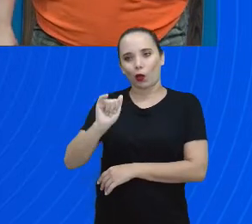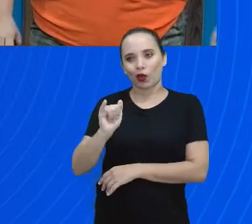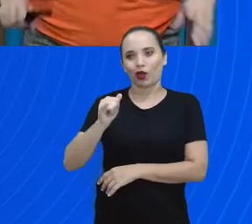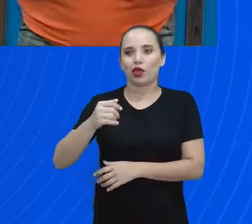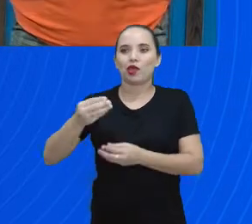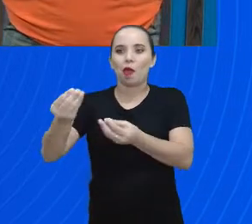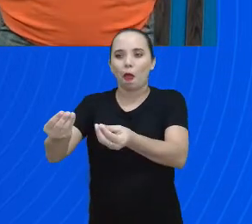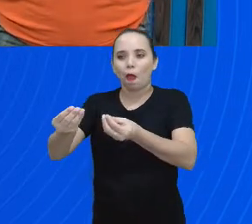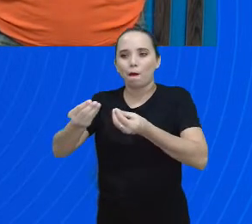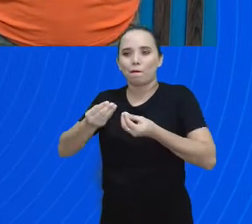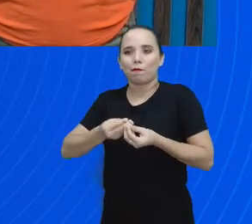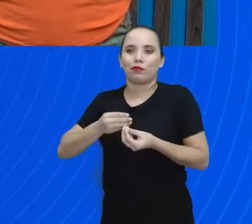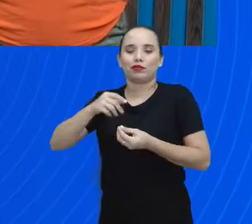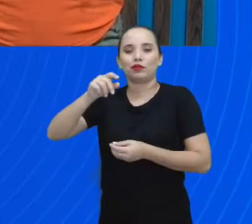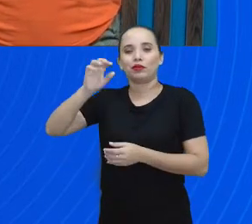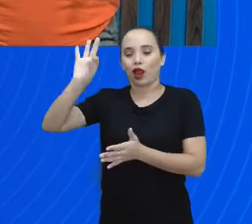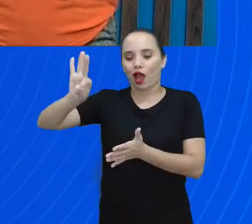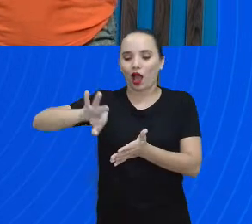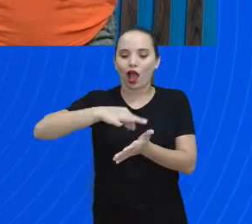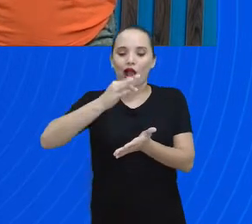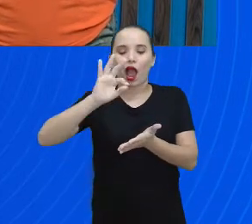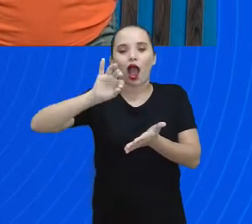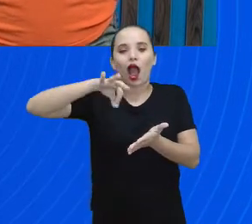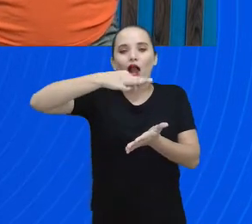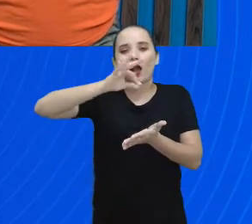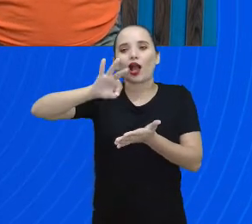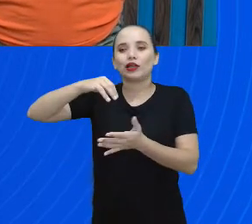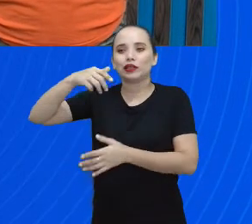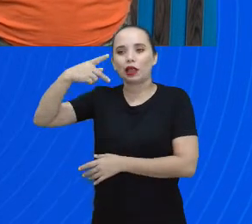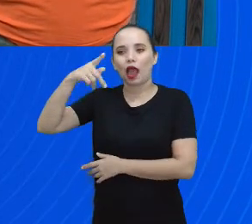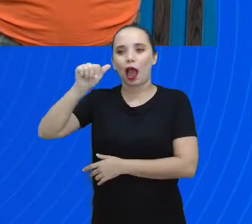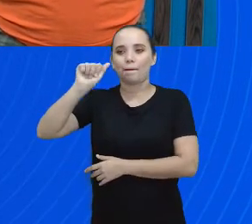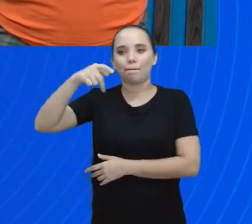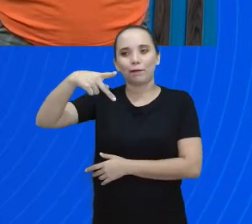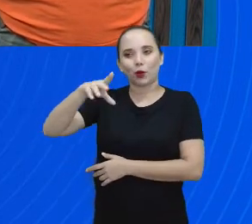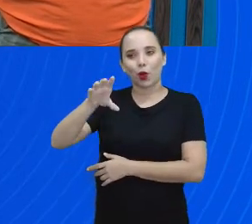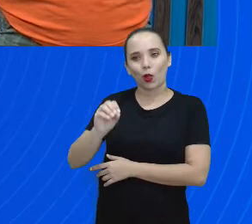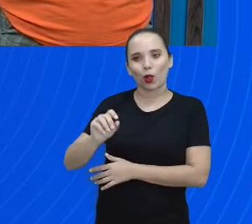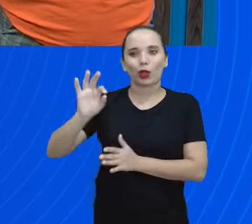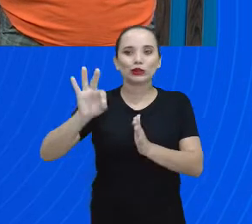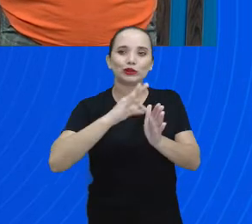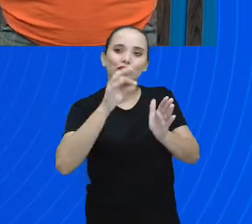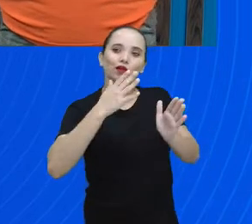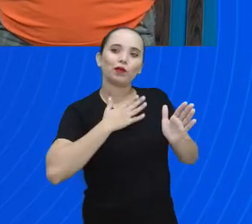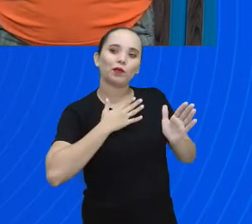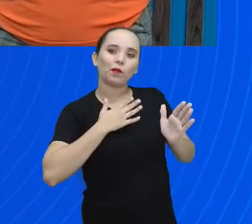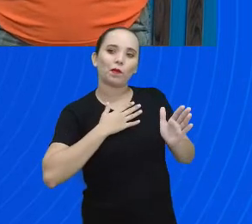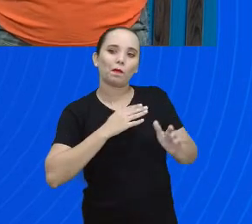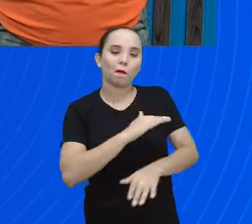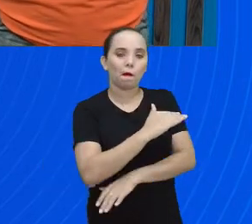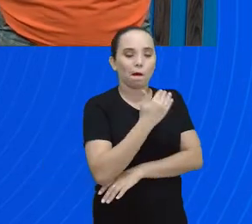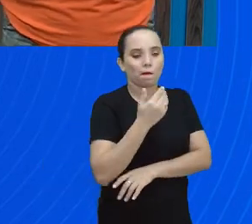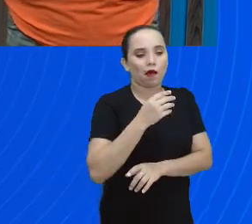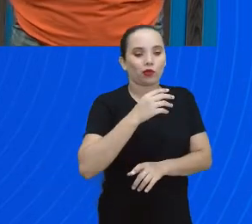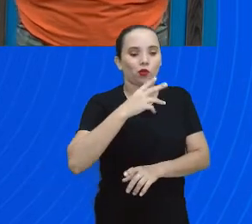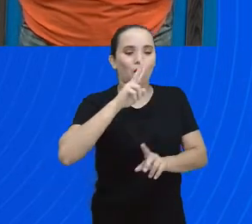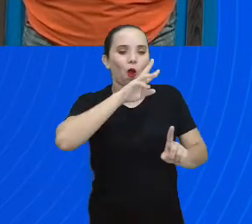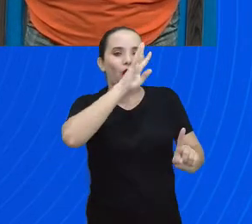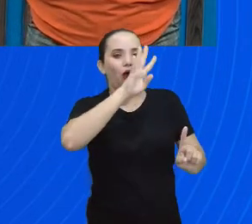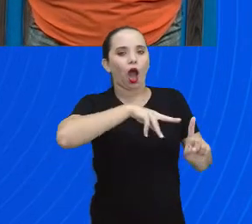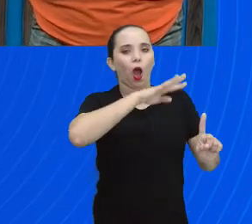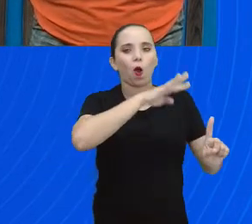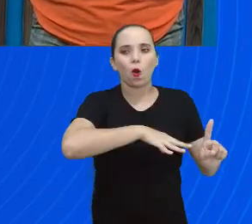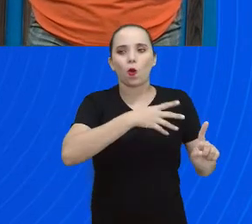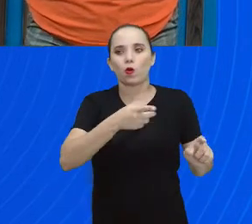jardim. Essa história aí, essa frase eu gostei muito, porque ela resume também, ela traz muito do que é o